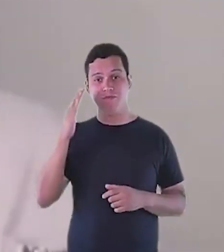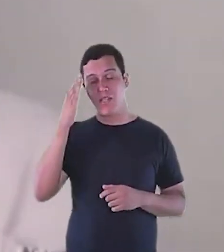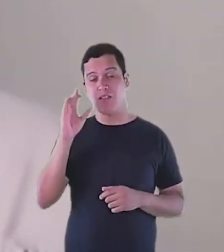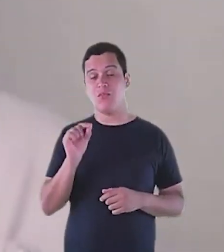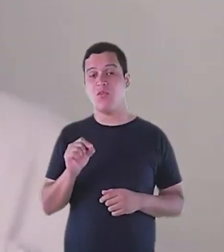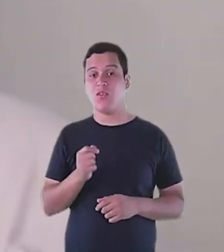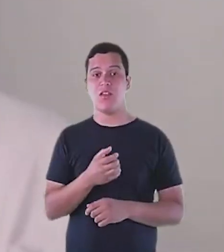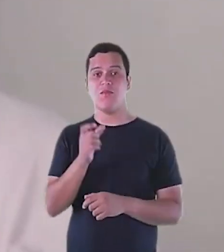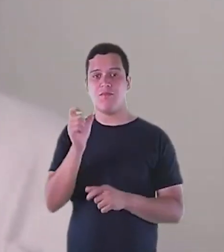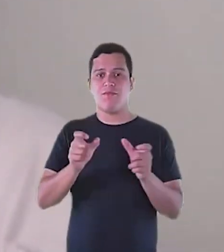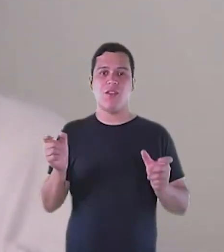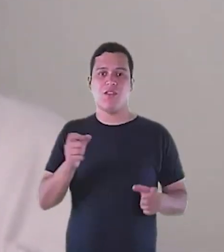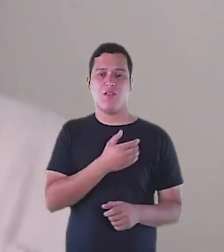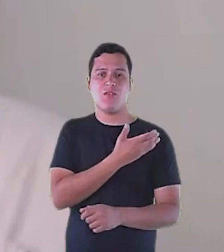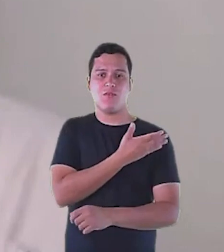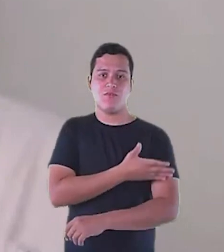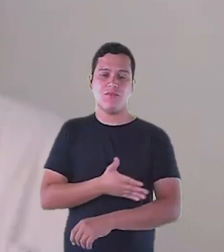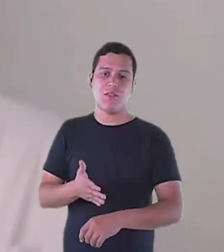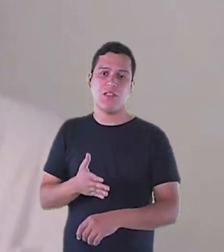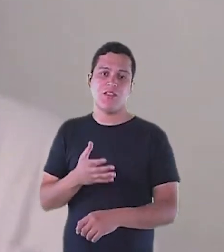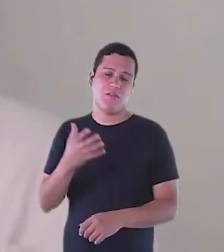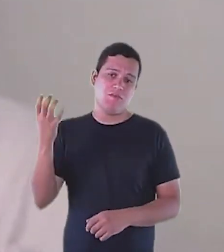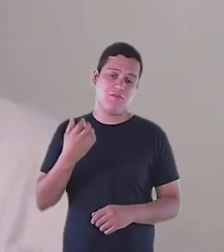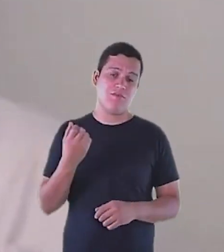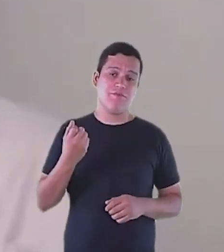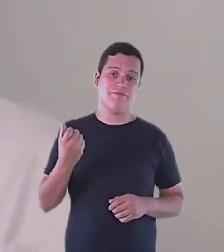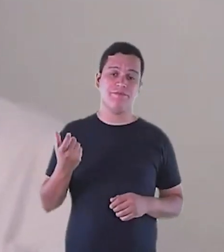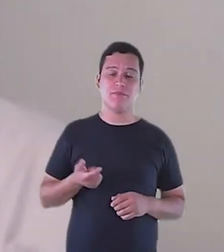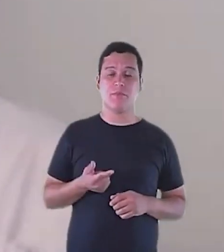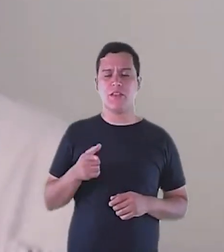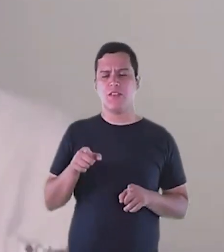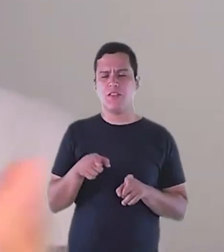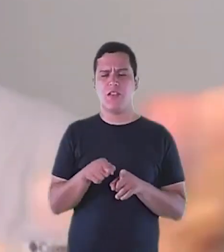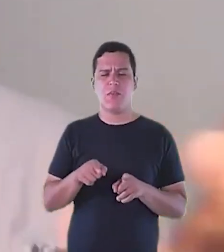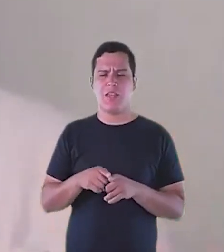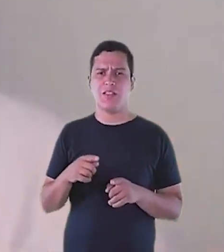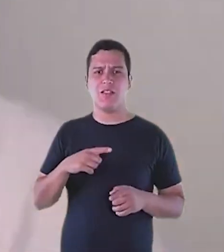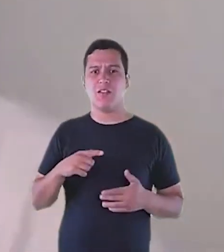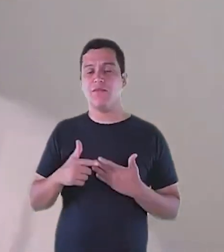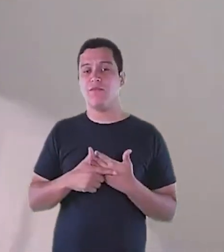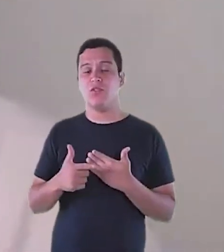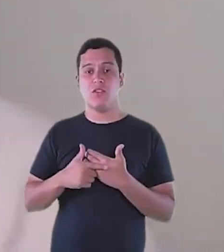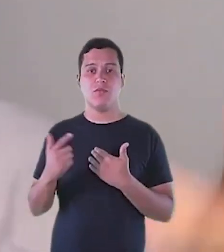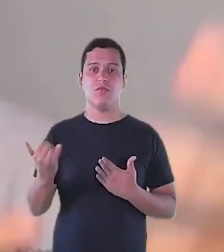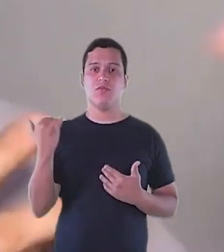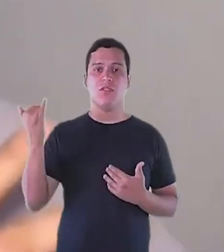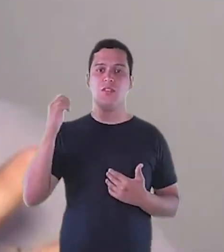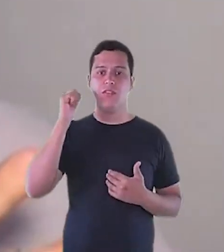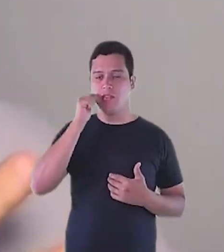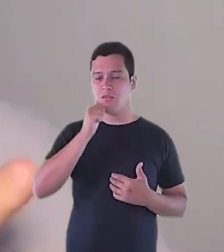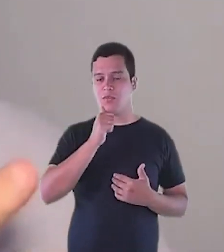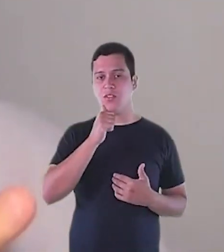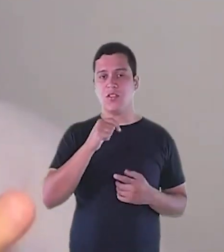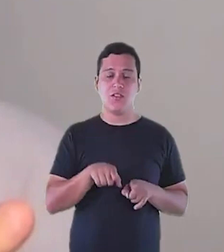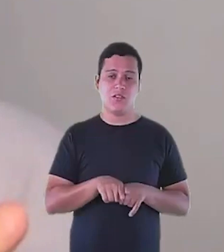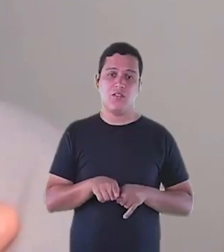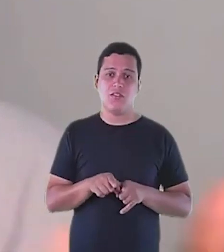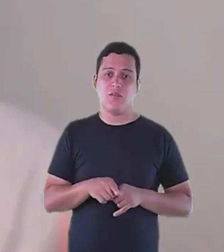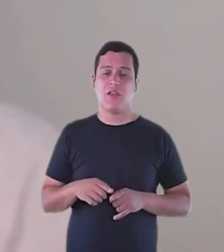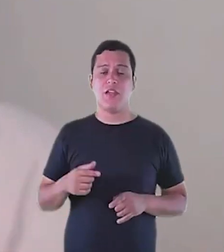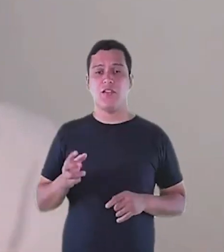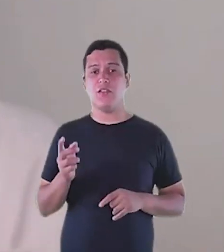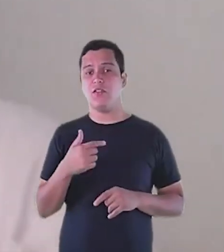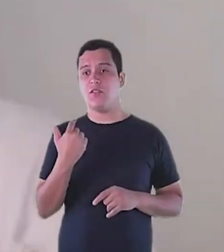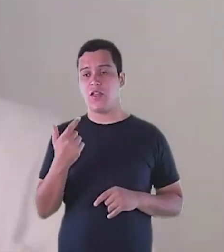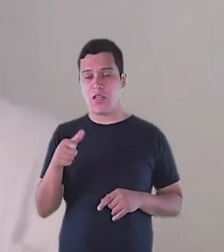coisas muito interessantes, né? O papel das mulheres, que foi muito importante, a família escrava. Então, até um tempo atrás, se